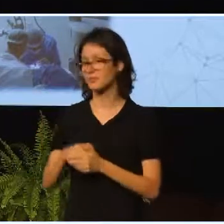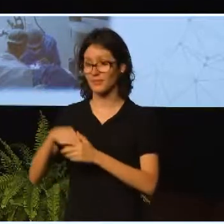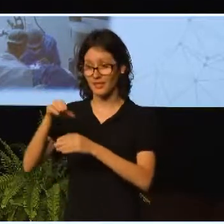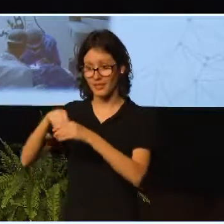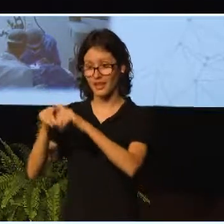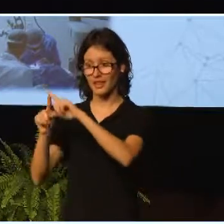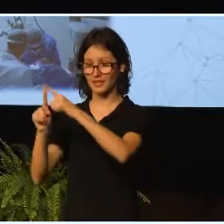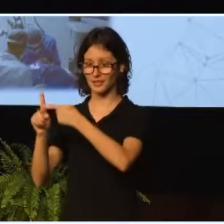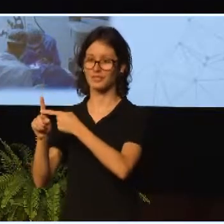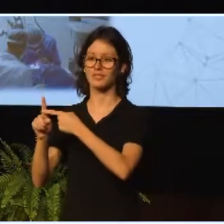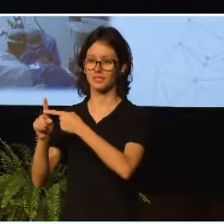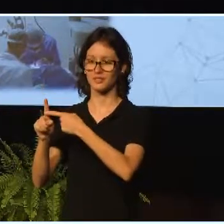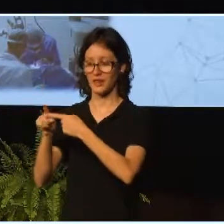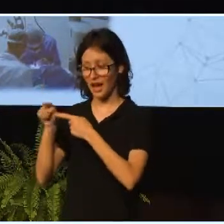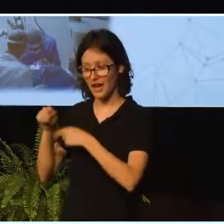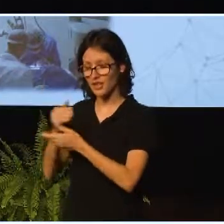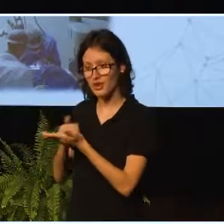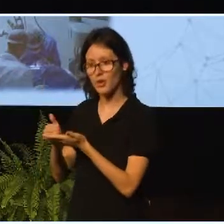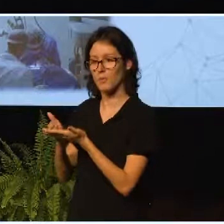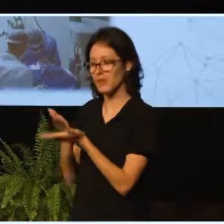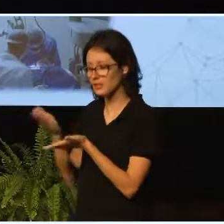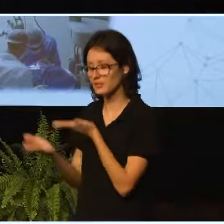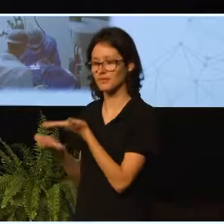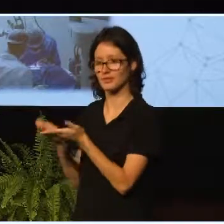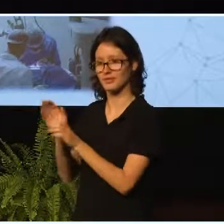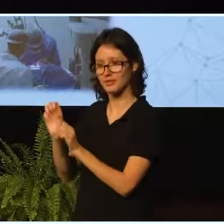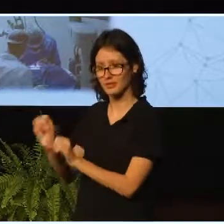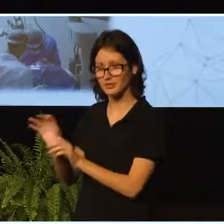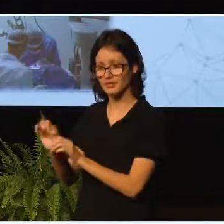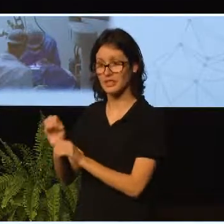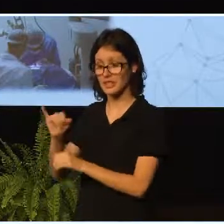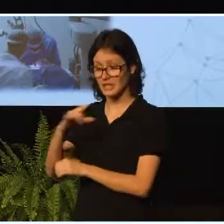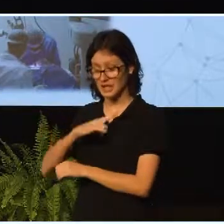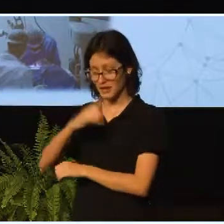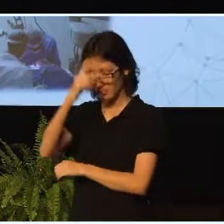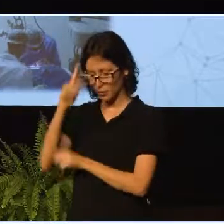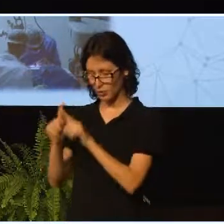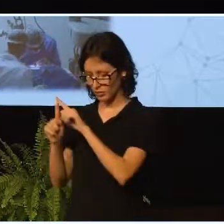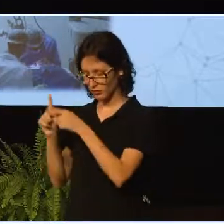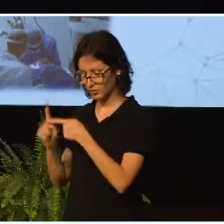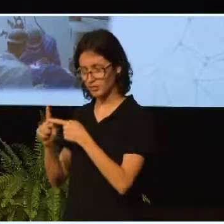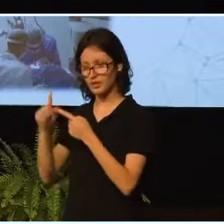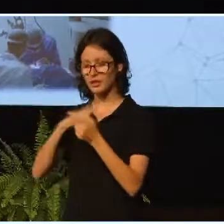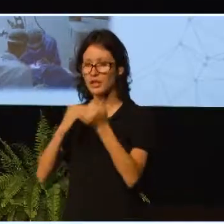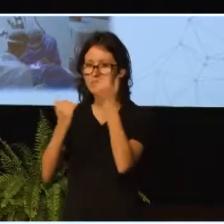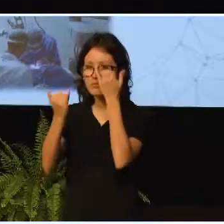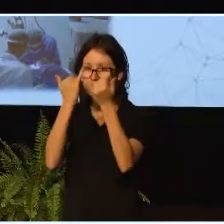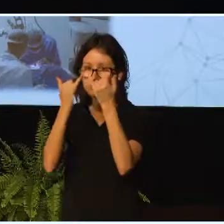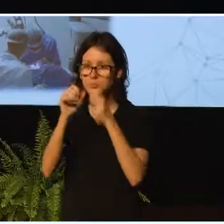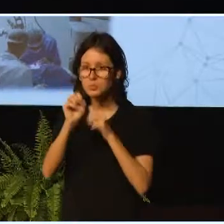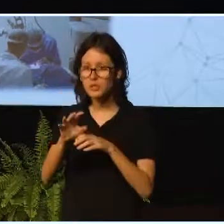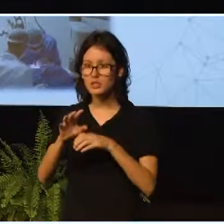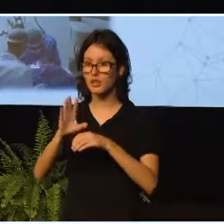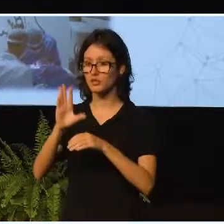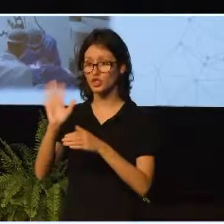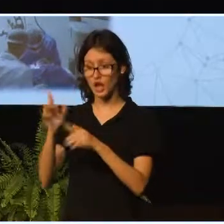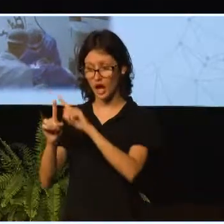gestação. É aqui que nós começamos a educação. Se você tiver educação disponível desde essa